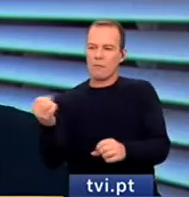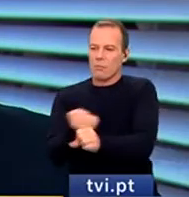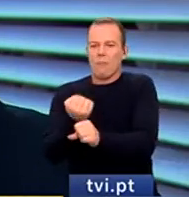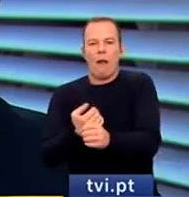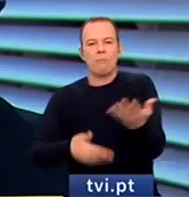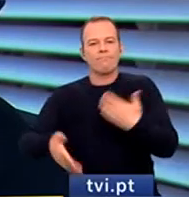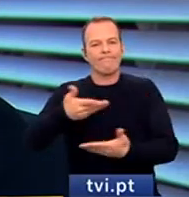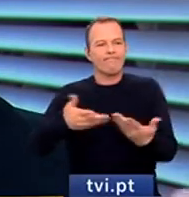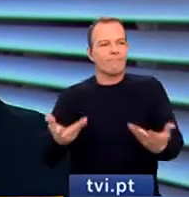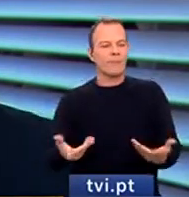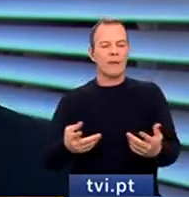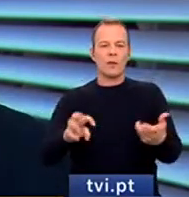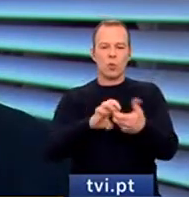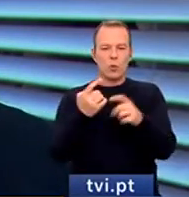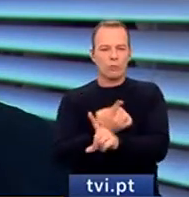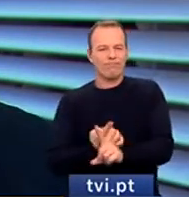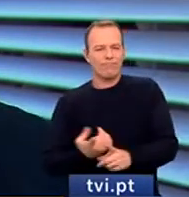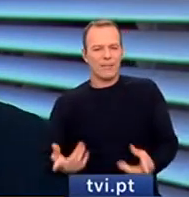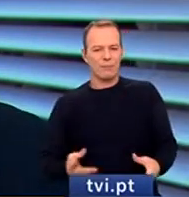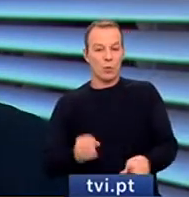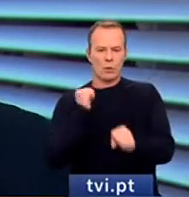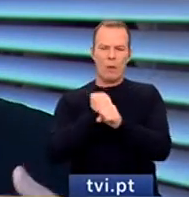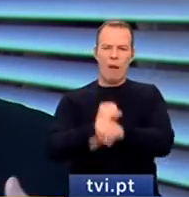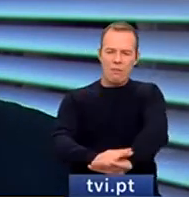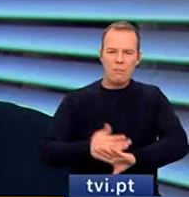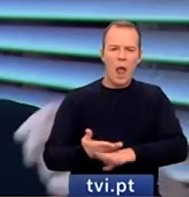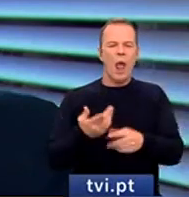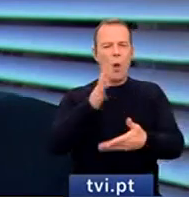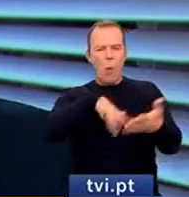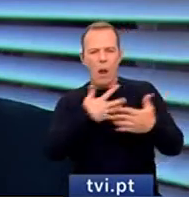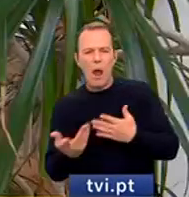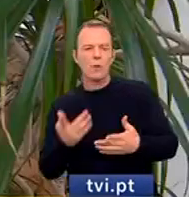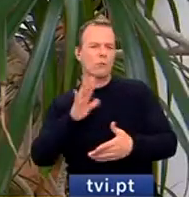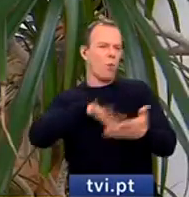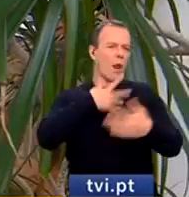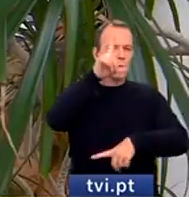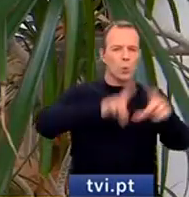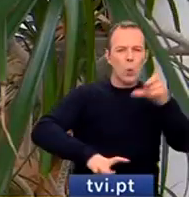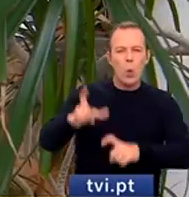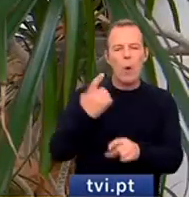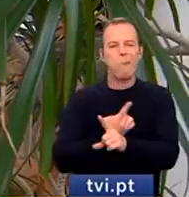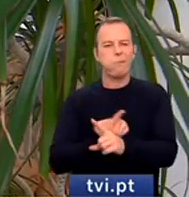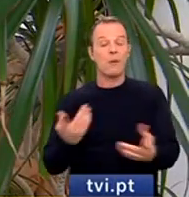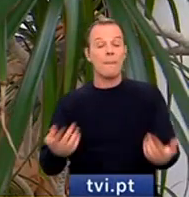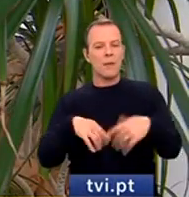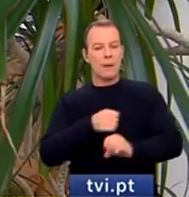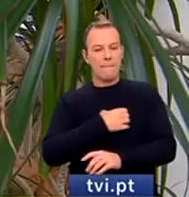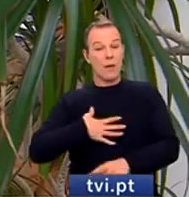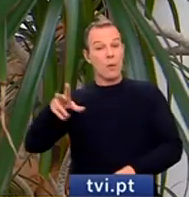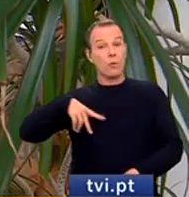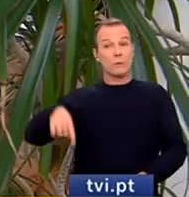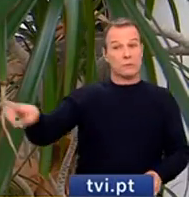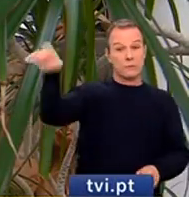e o trabalho, as questões ligadas à carga de trabalho, horários, o trabalho por turnos, etc. Mas há já empresas